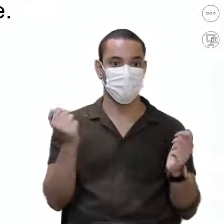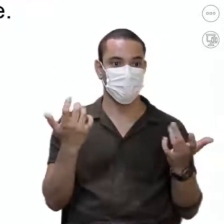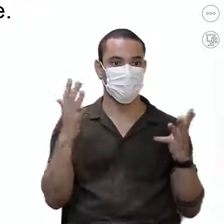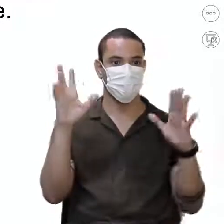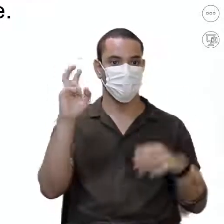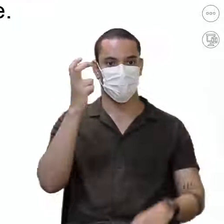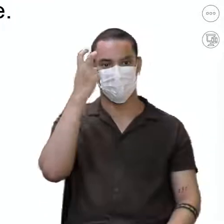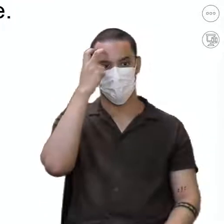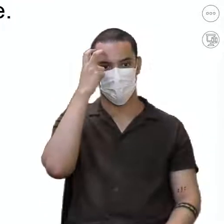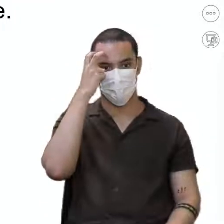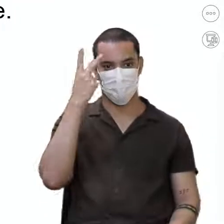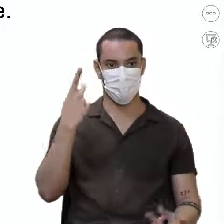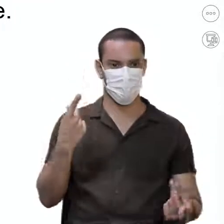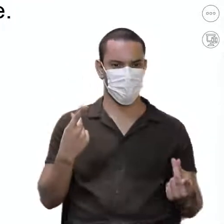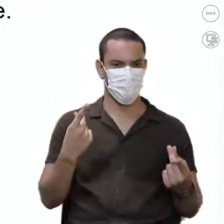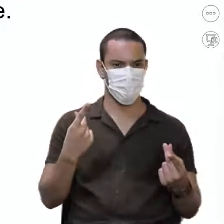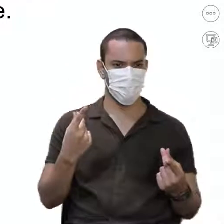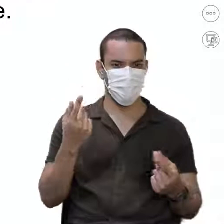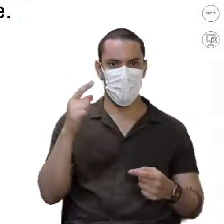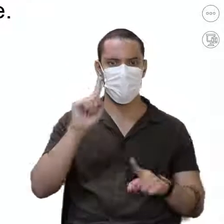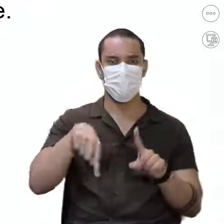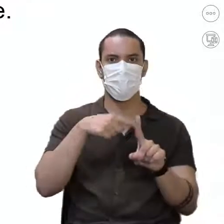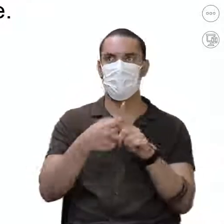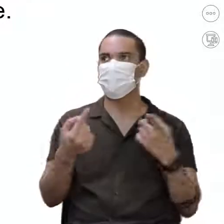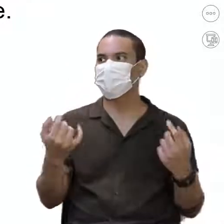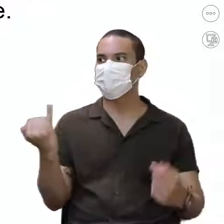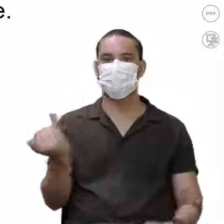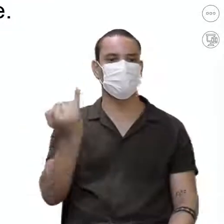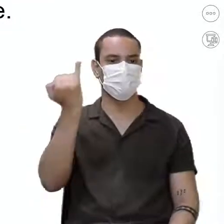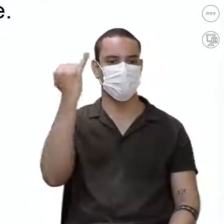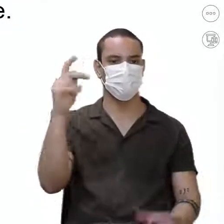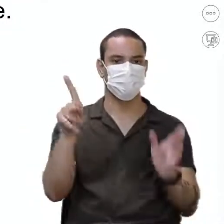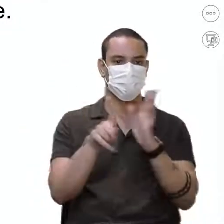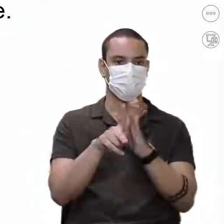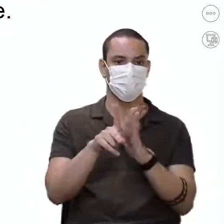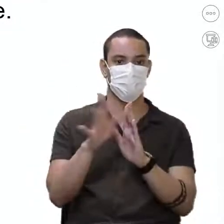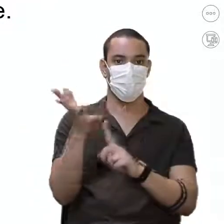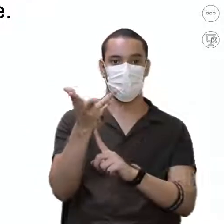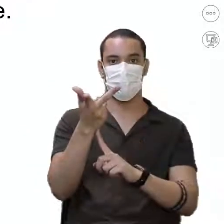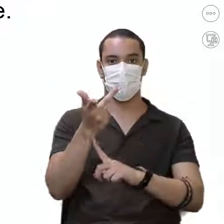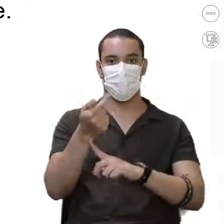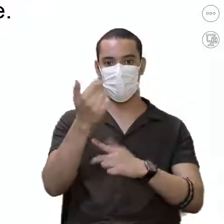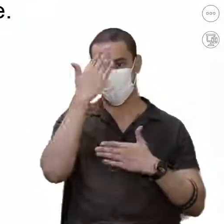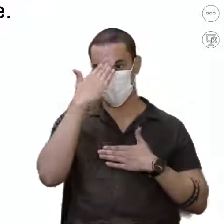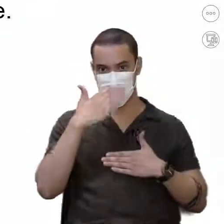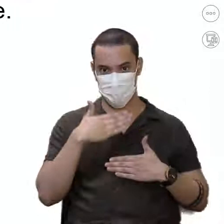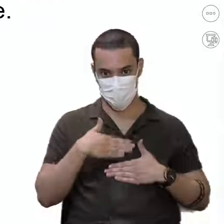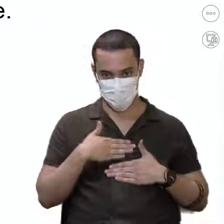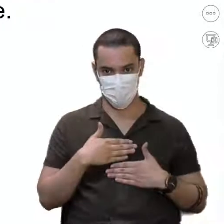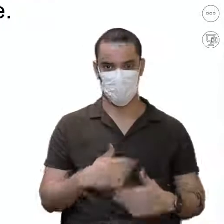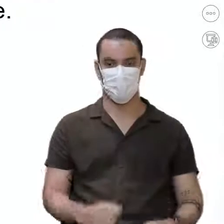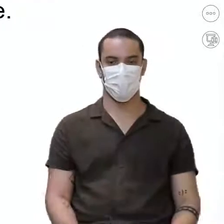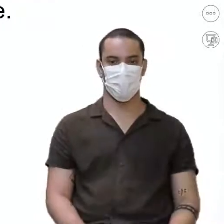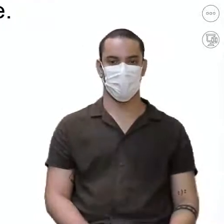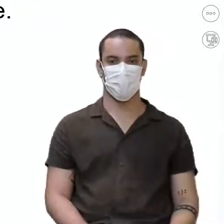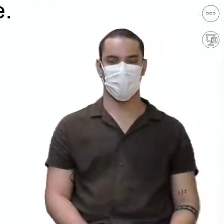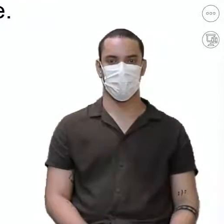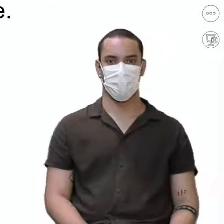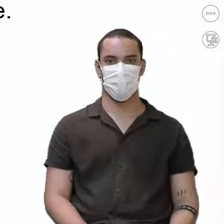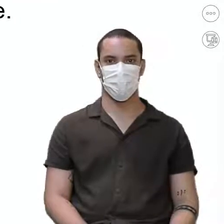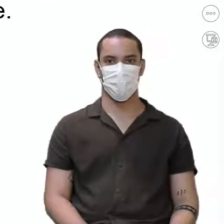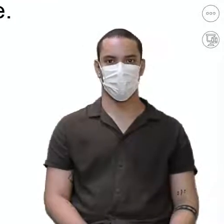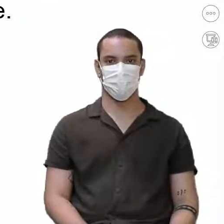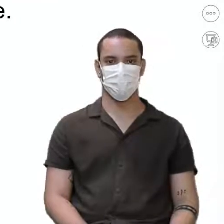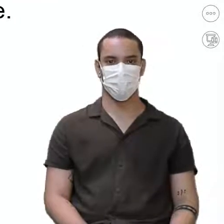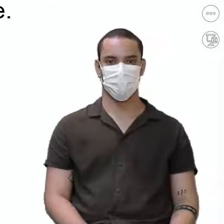cultura rica e sensual da arte corporal. Nothing makes us more